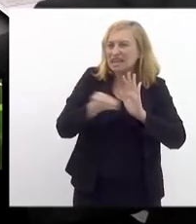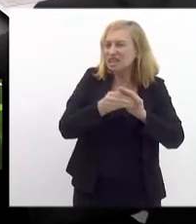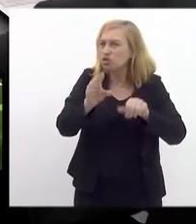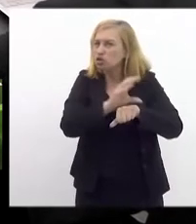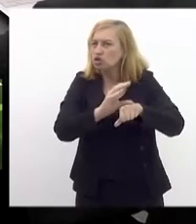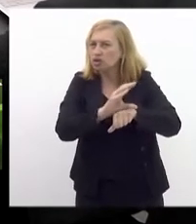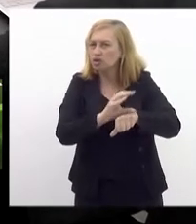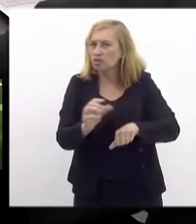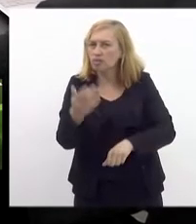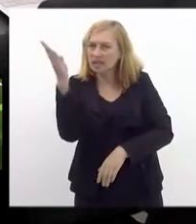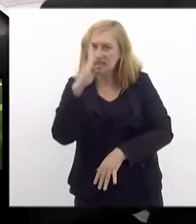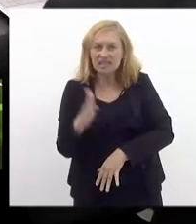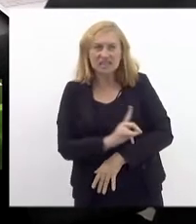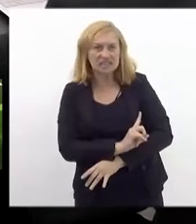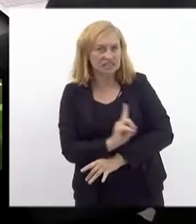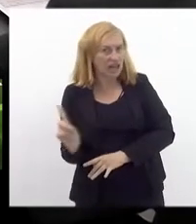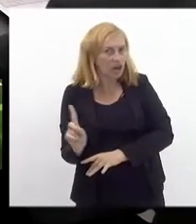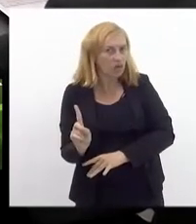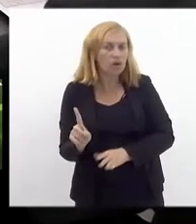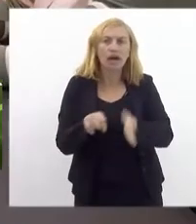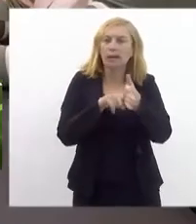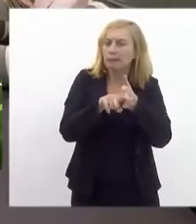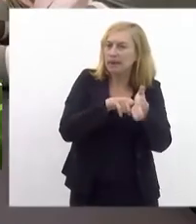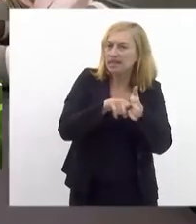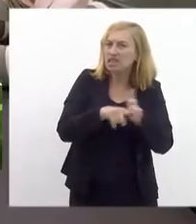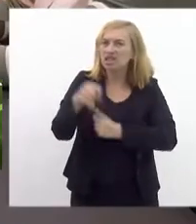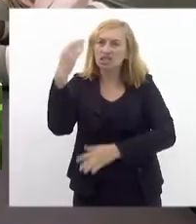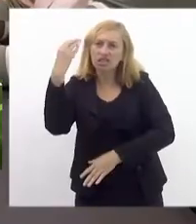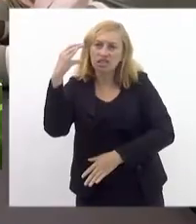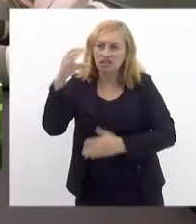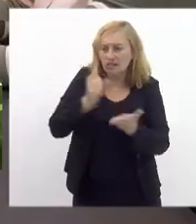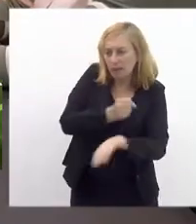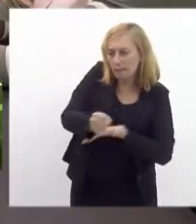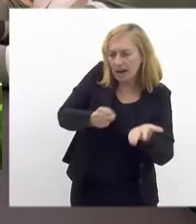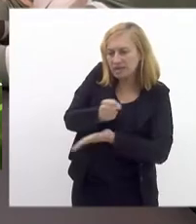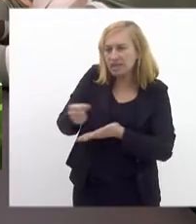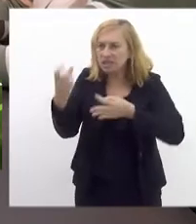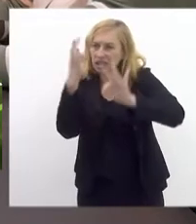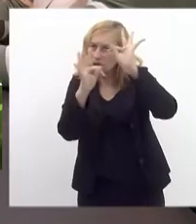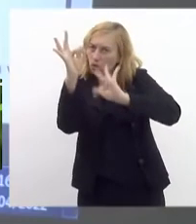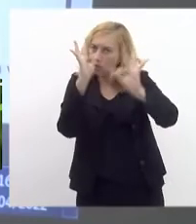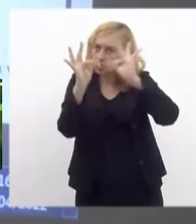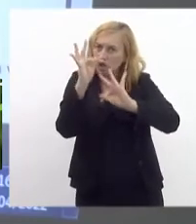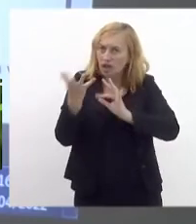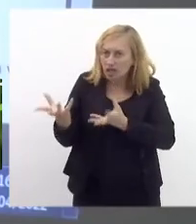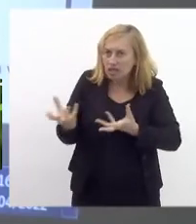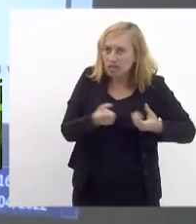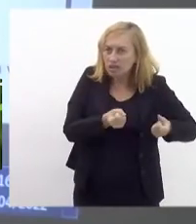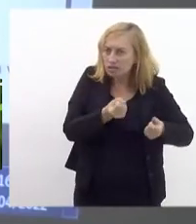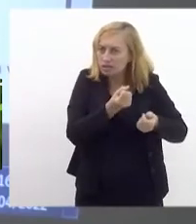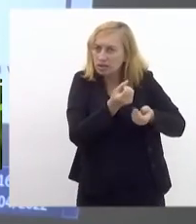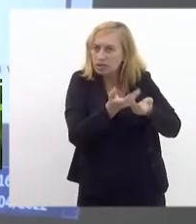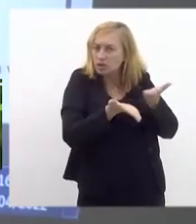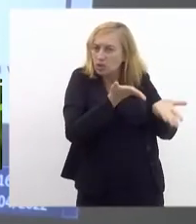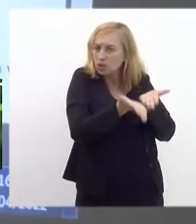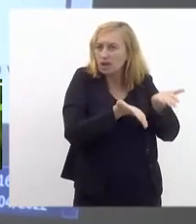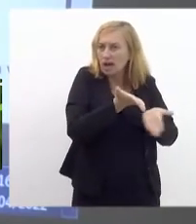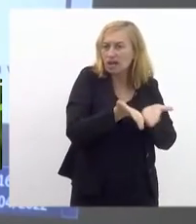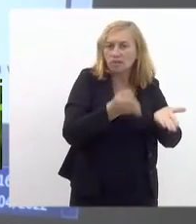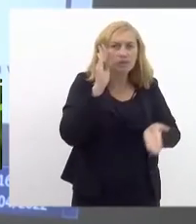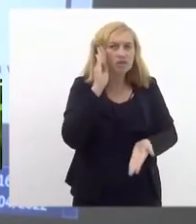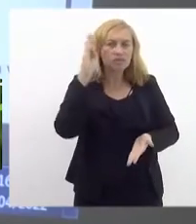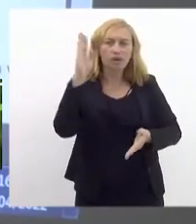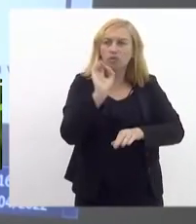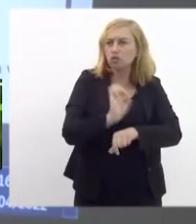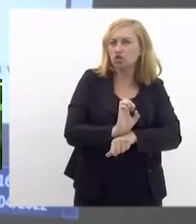brasileira. A Constituição brasileira diz: a pesquisa científica, básica e tecnológica receberá tratamento do prioritário do Estado.